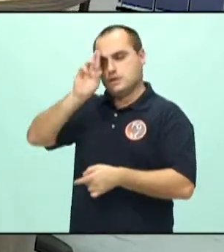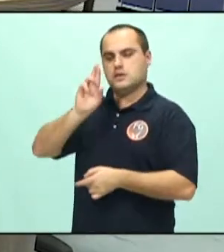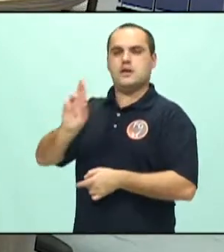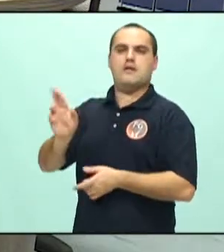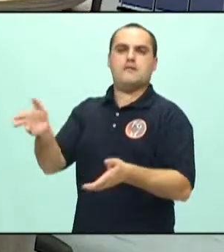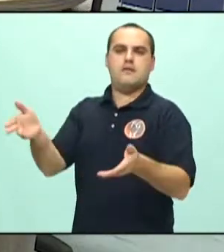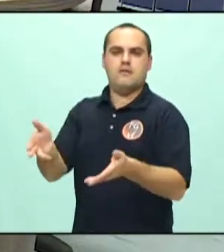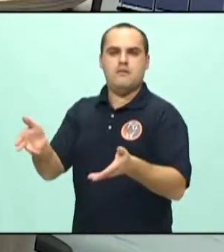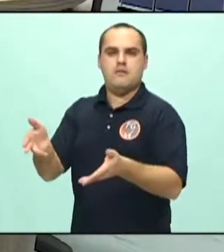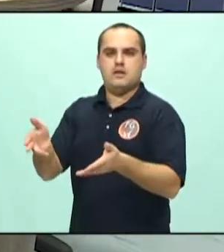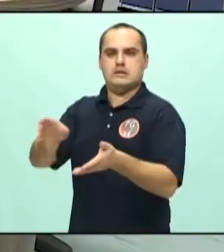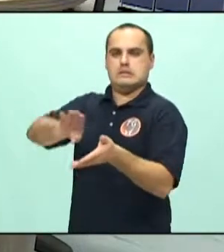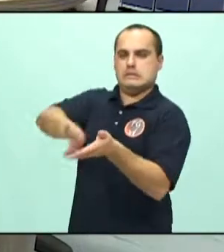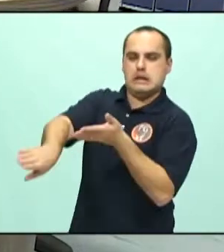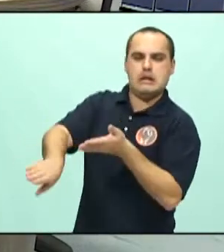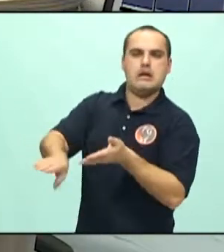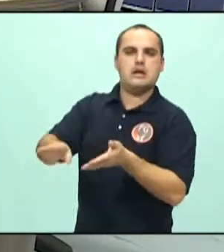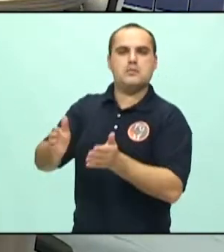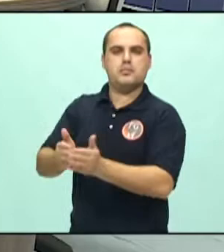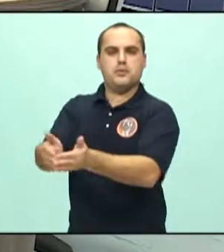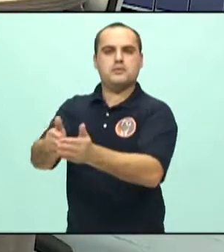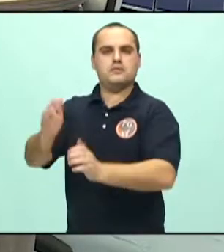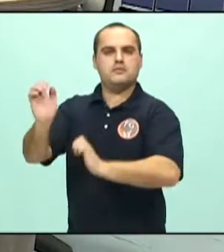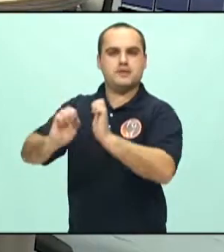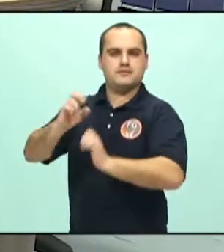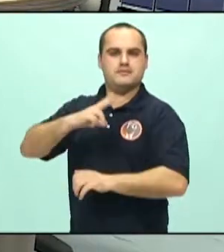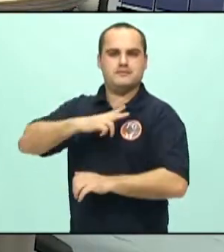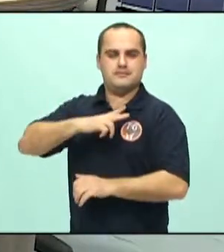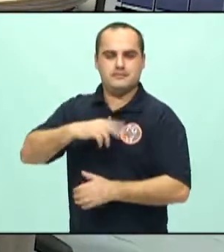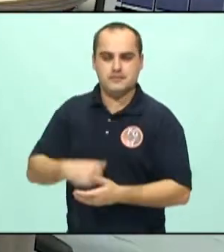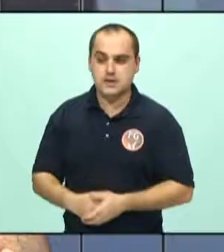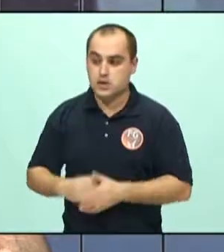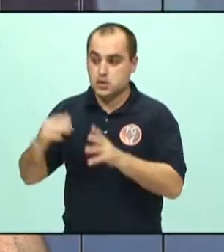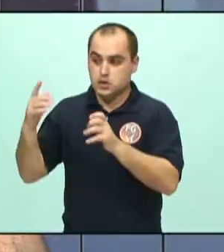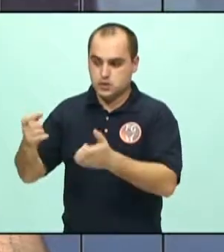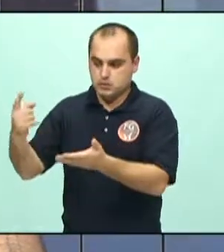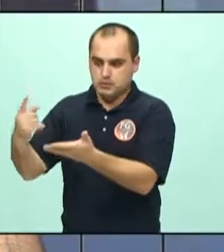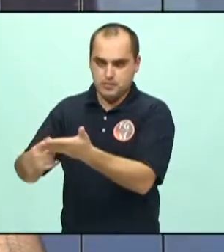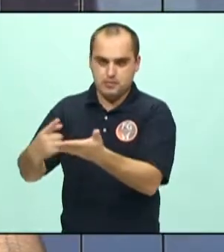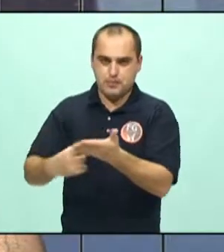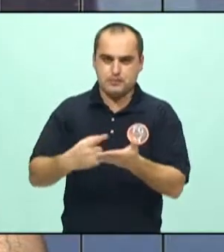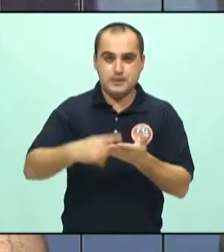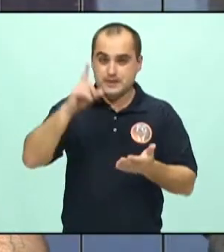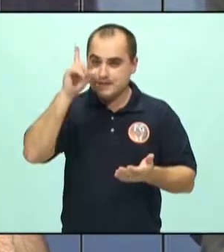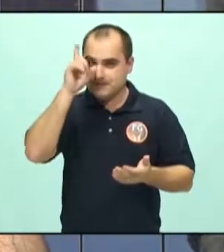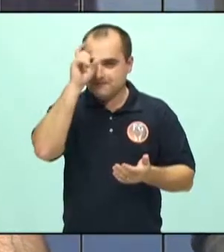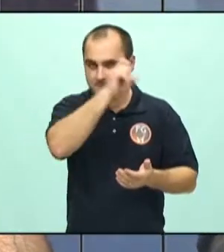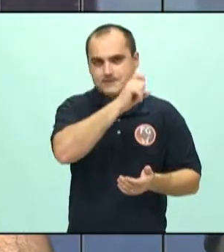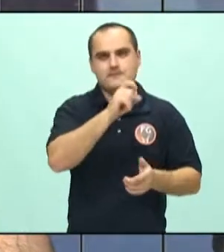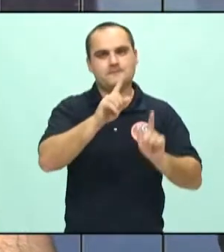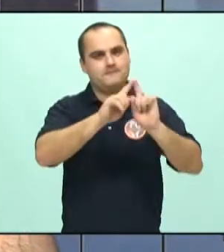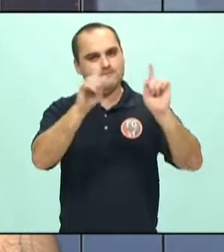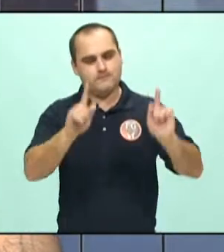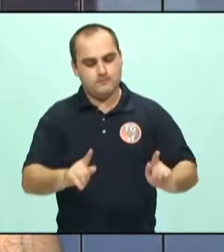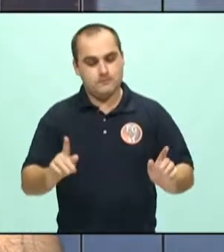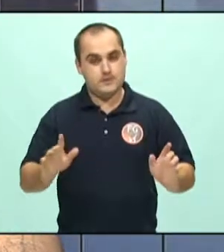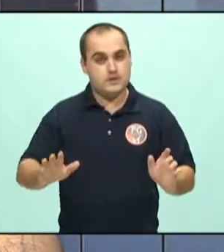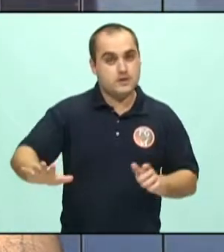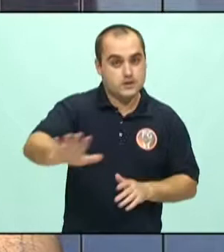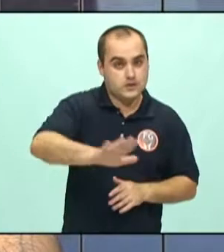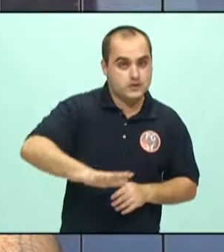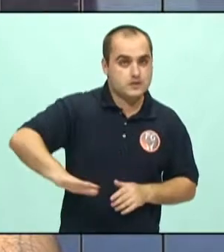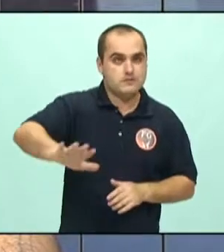mudança de legislação portuária em 2013. Então, todos esses marcos foram difíceis para os trabalhadores, porque